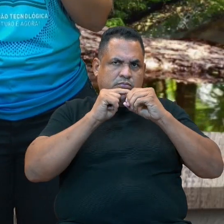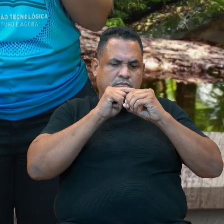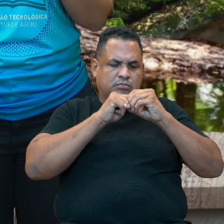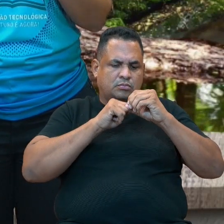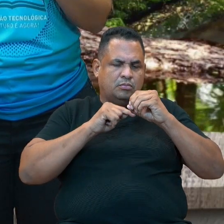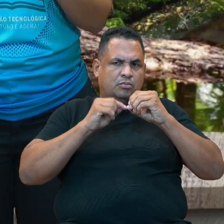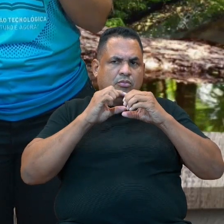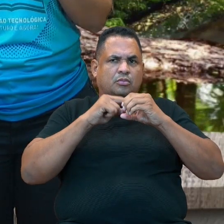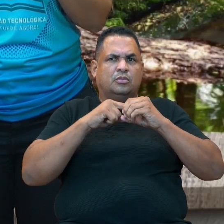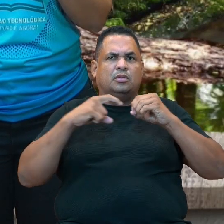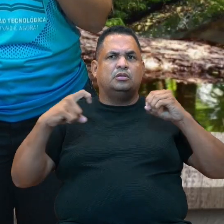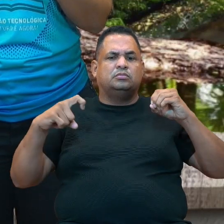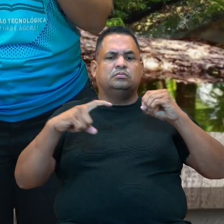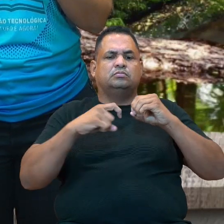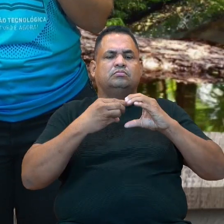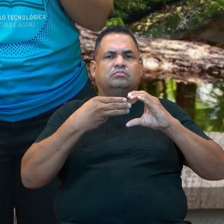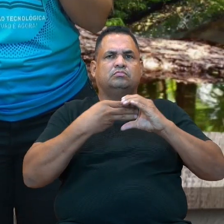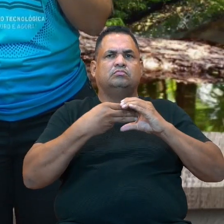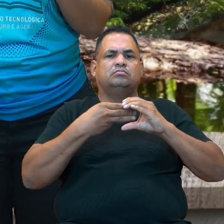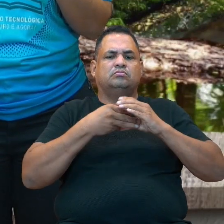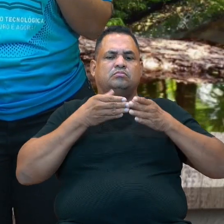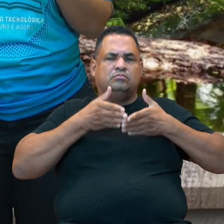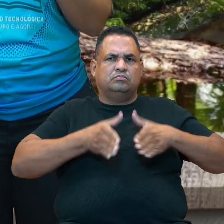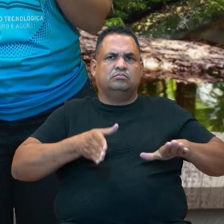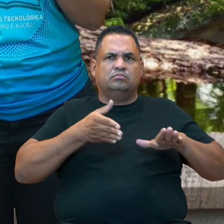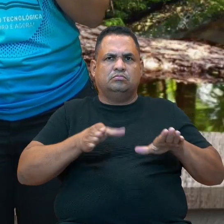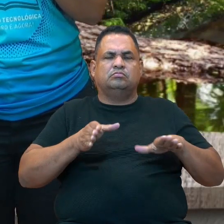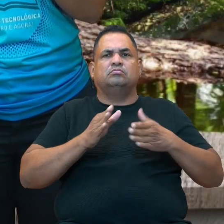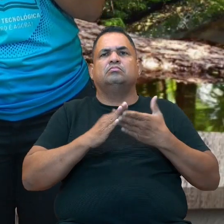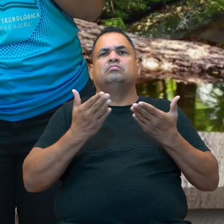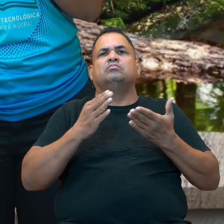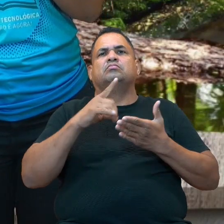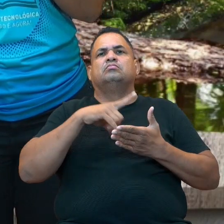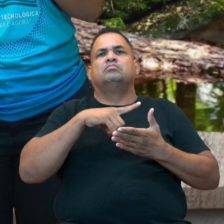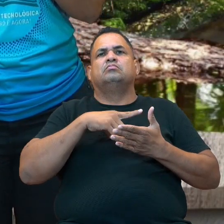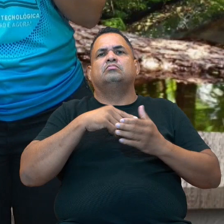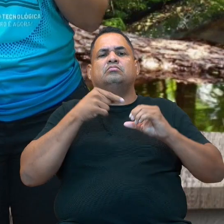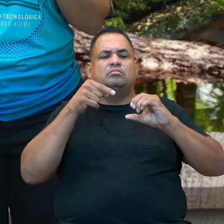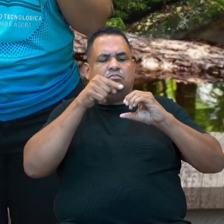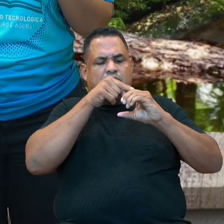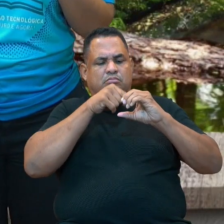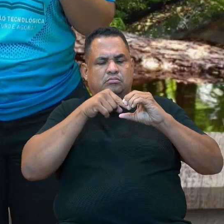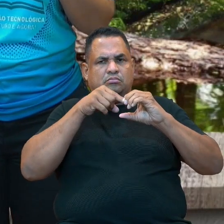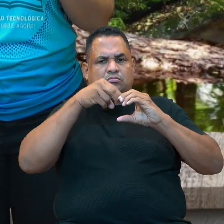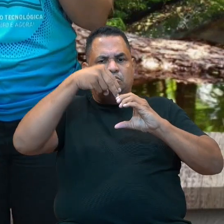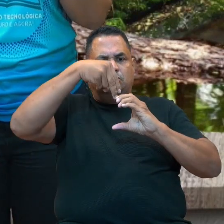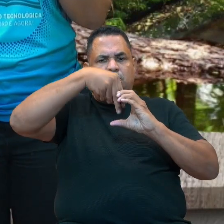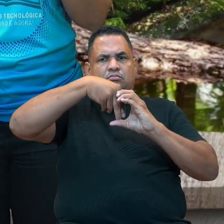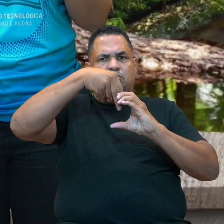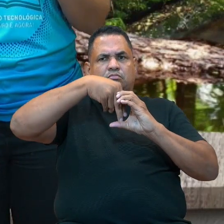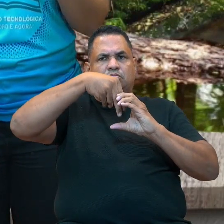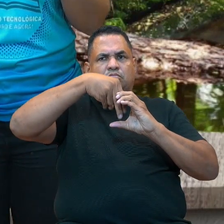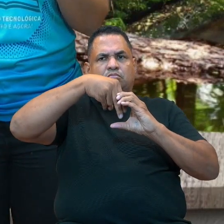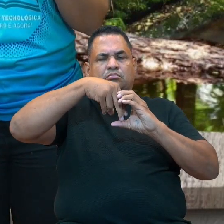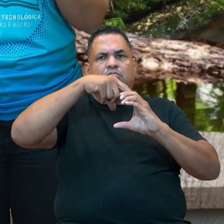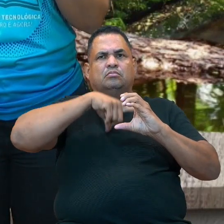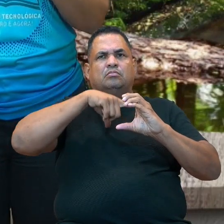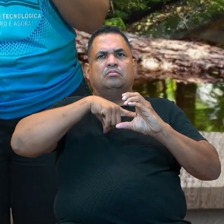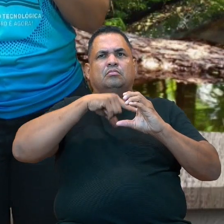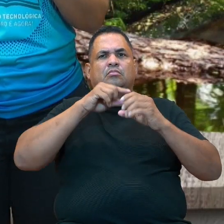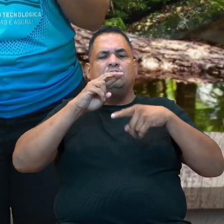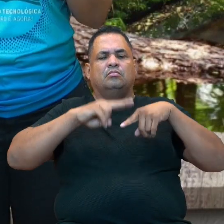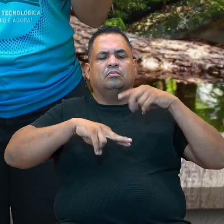secundário são células reprodutivas. Se são células, vão ter os seus núcleos. E nesses núcleos estão contidos os seus